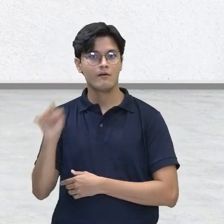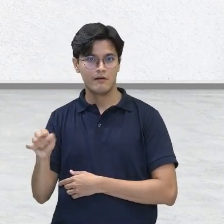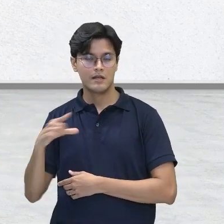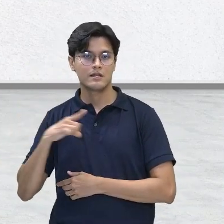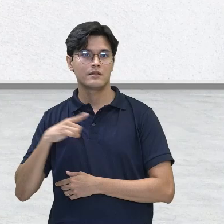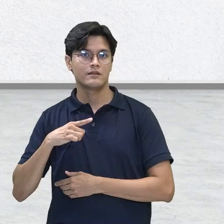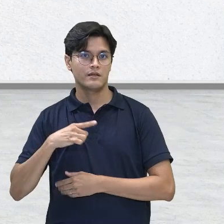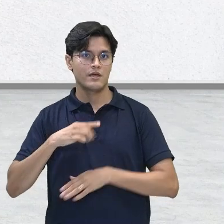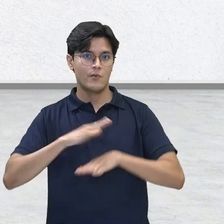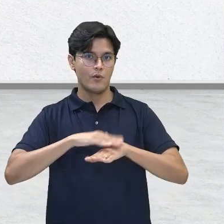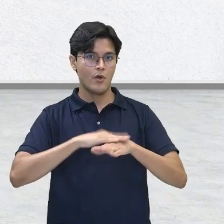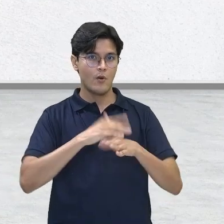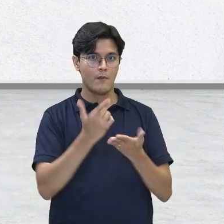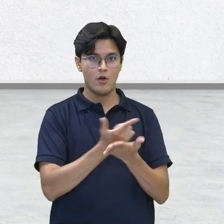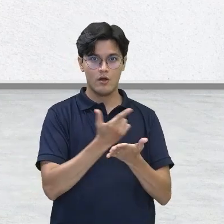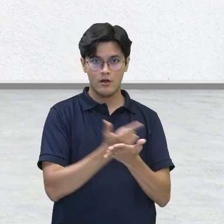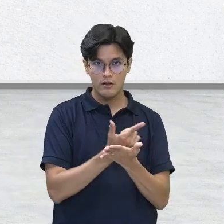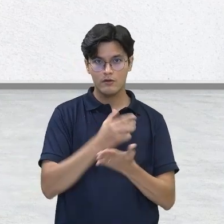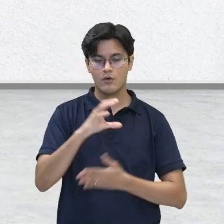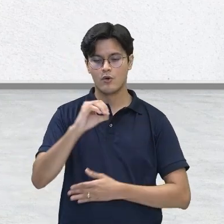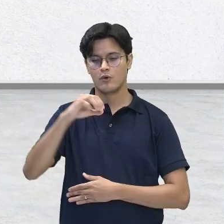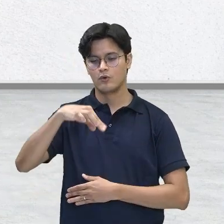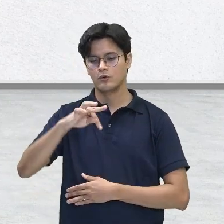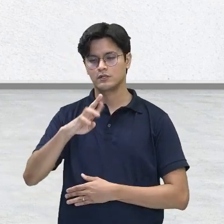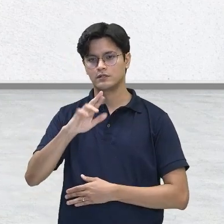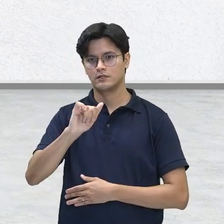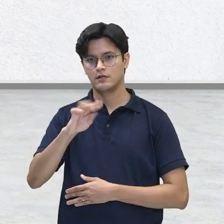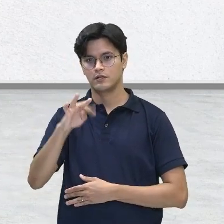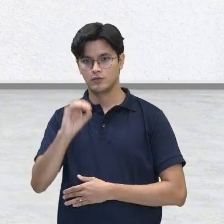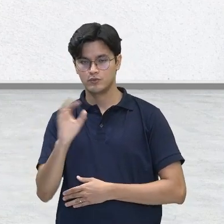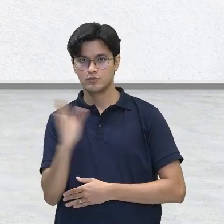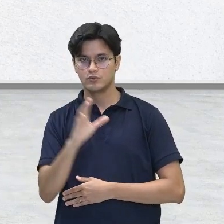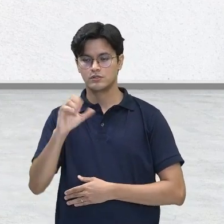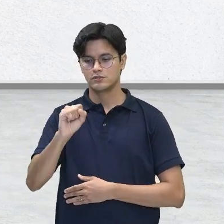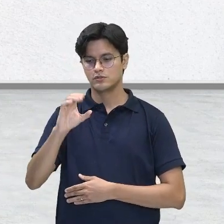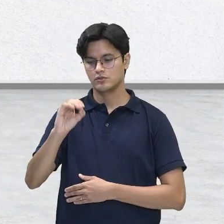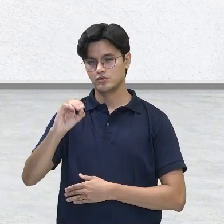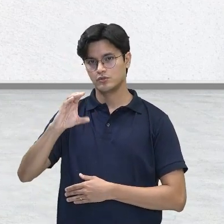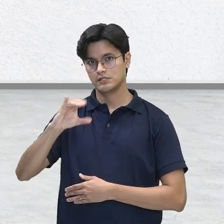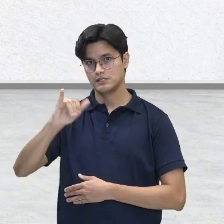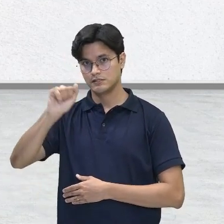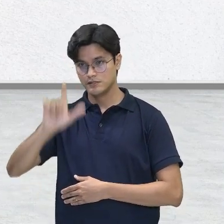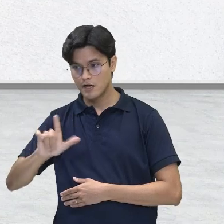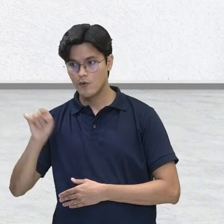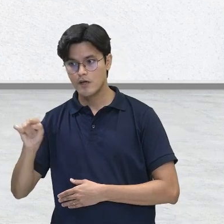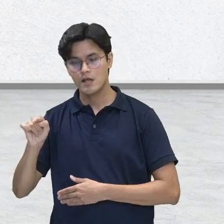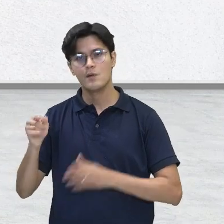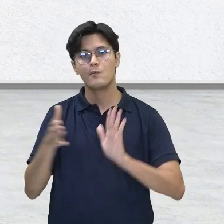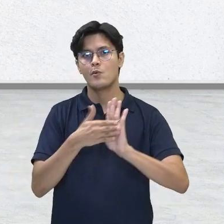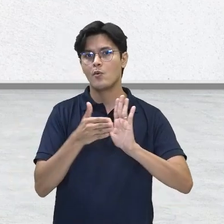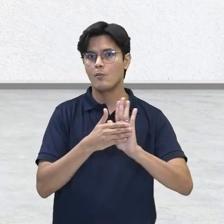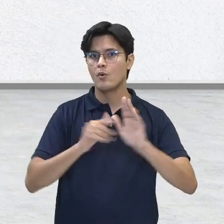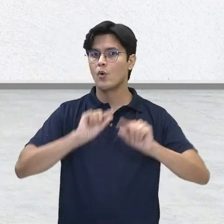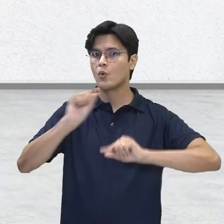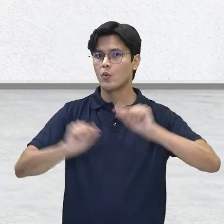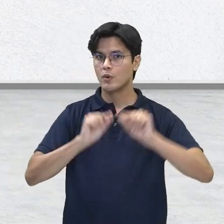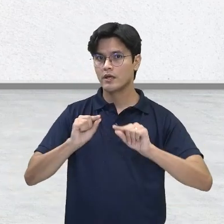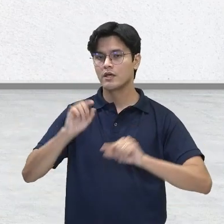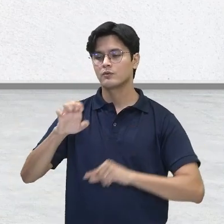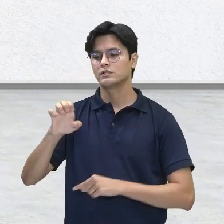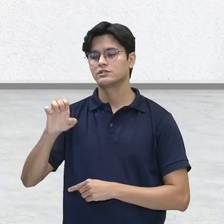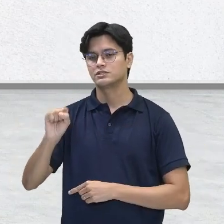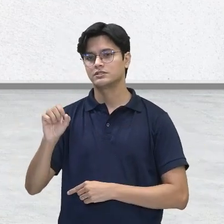do Contrato Social, ele vai propor, né, que o Estado deve refletir a vontade geral do